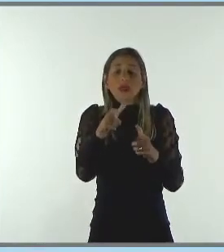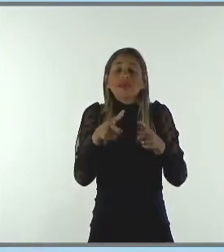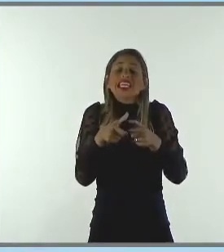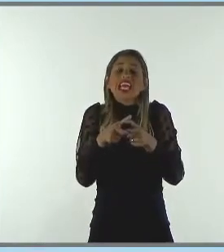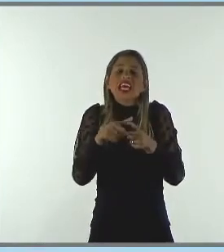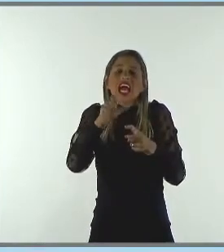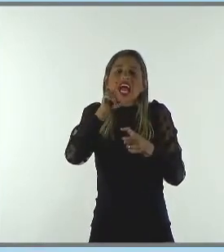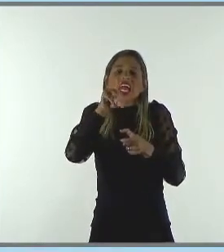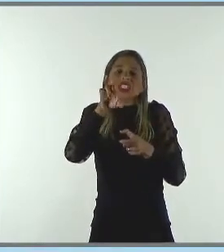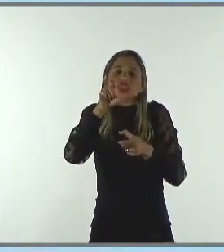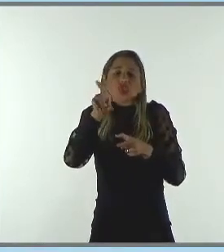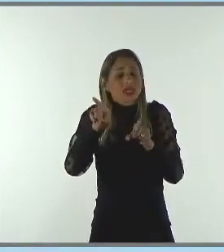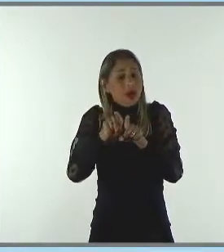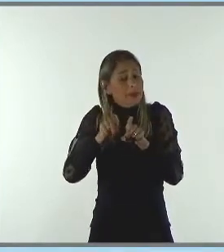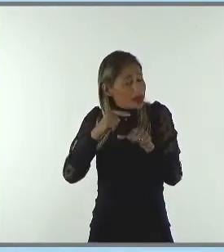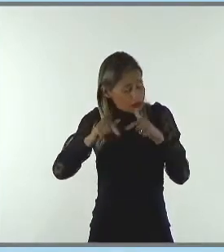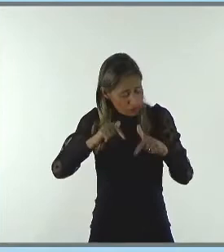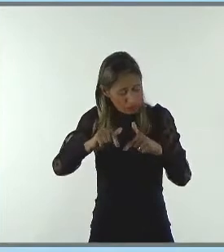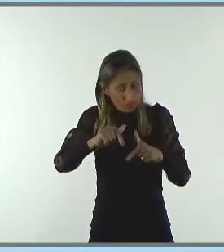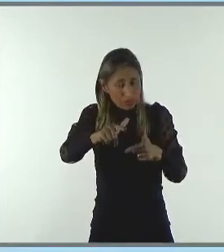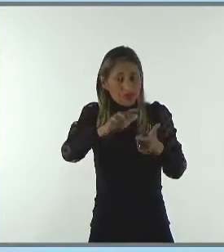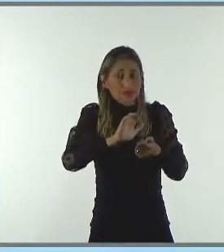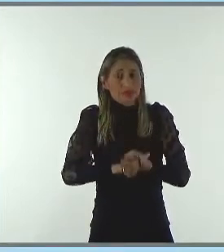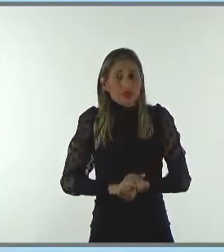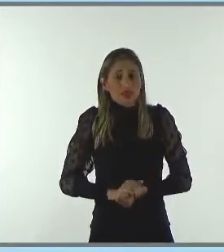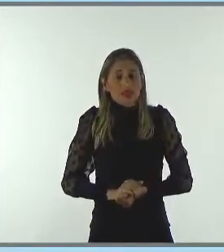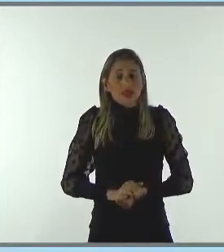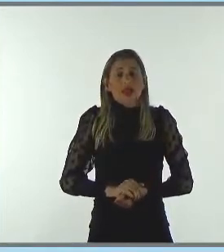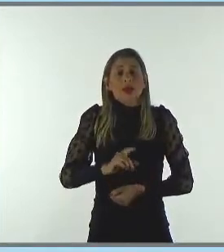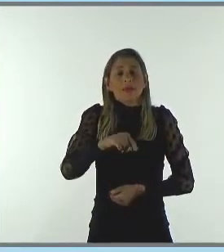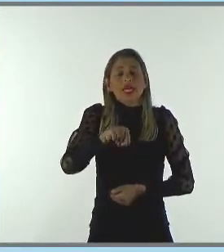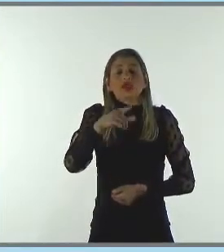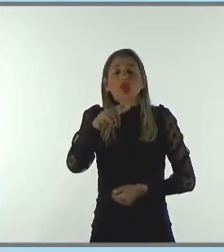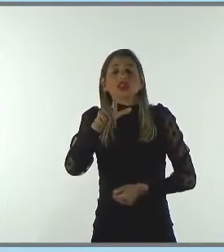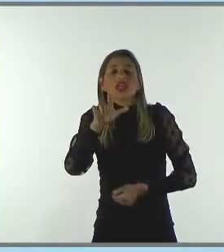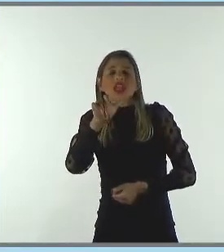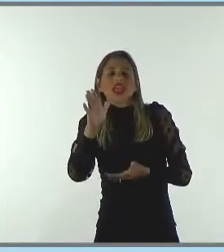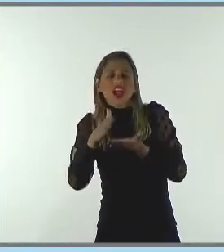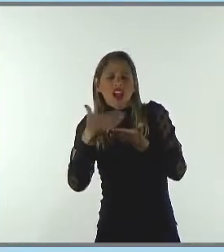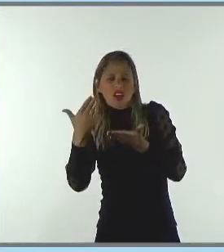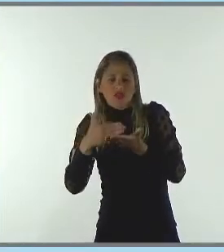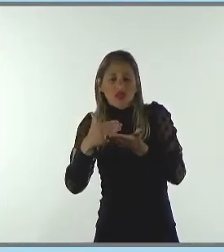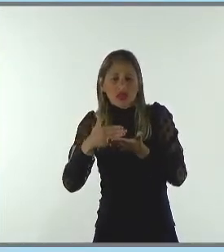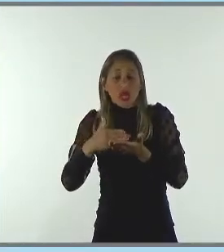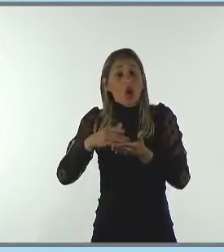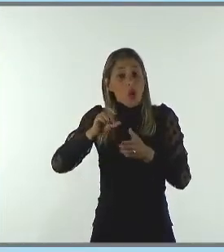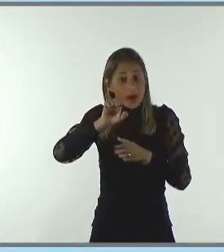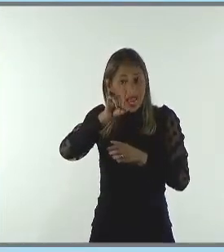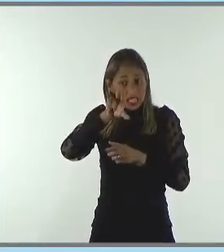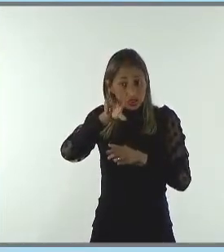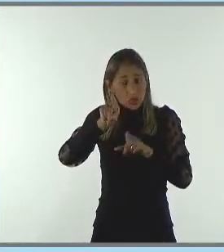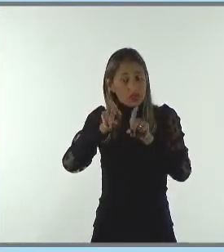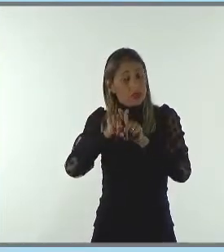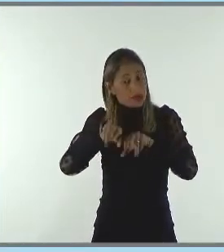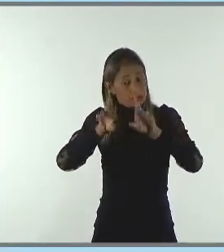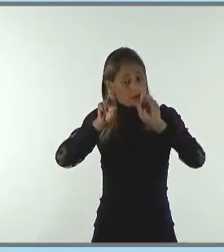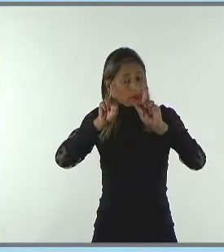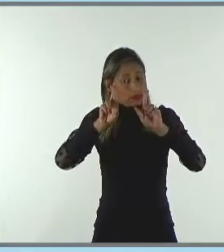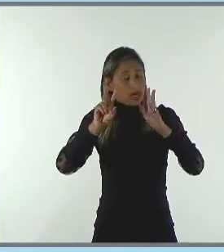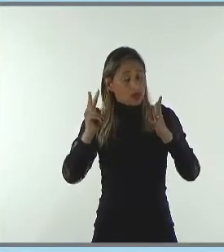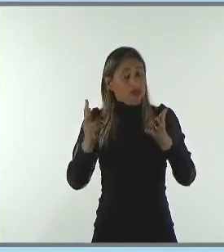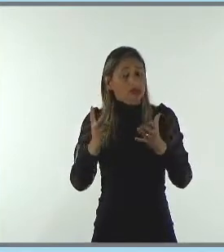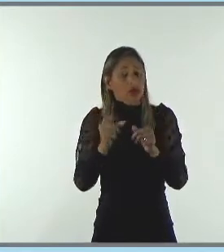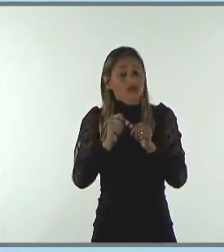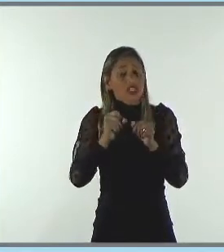que estão nessa mesma linha de trabalho. Penso na Nandiala Livros, uma editora que tem um papel também crucial no campo